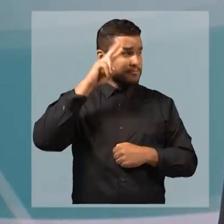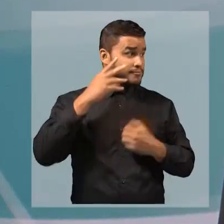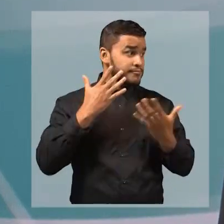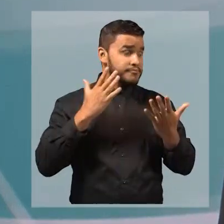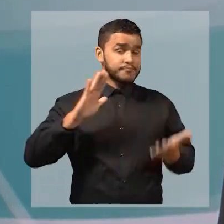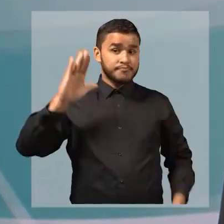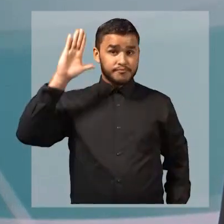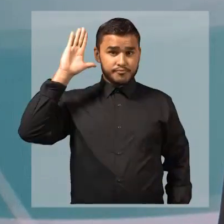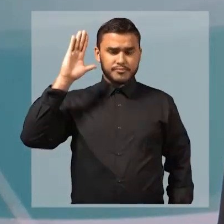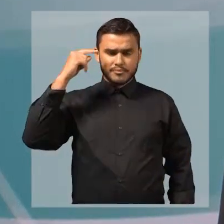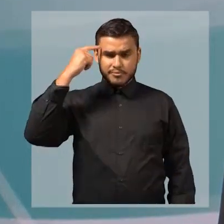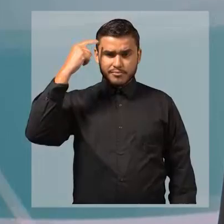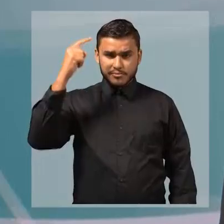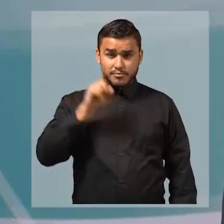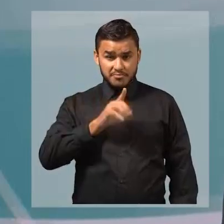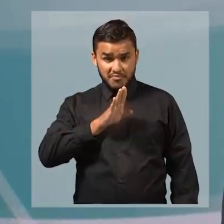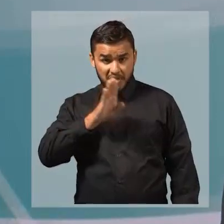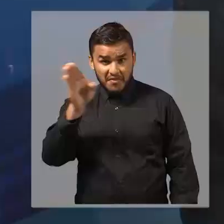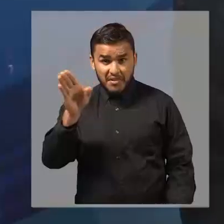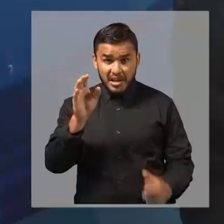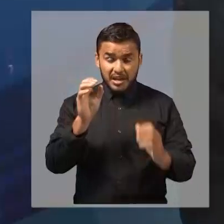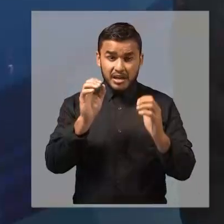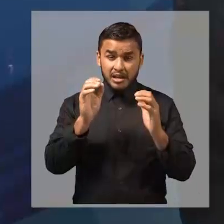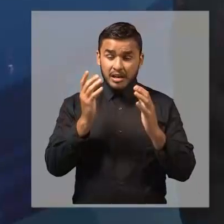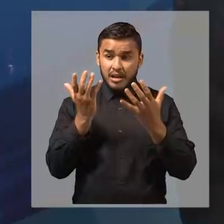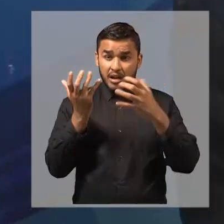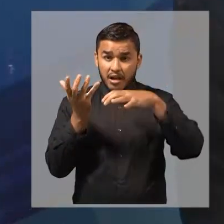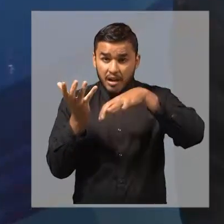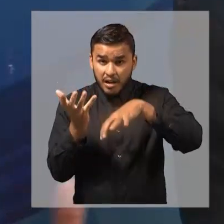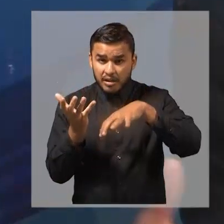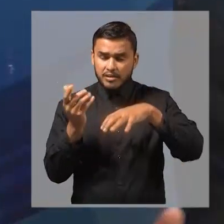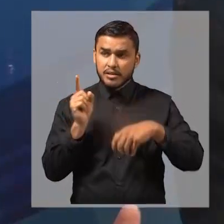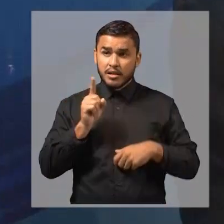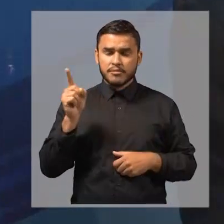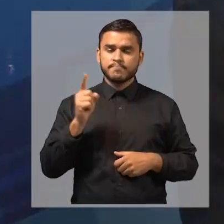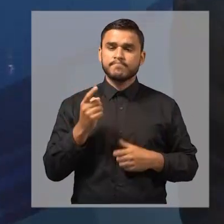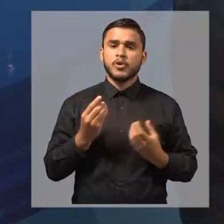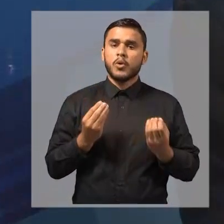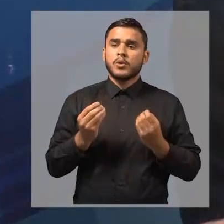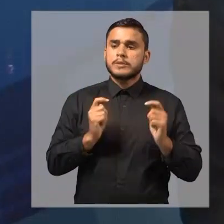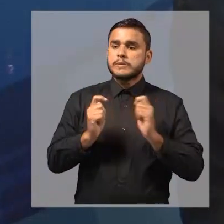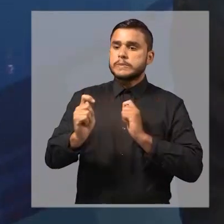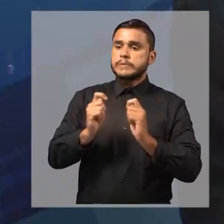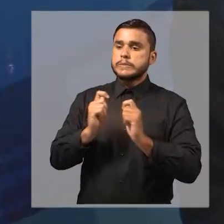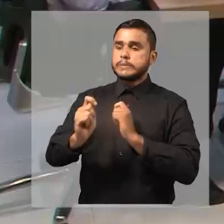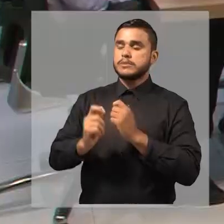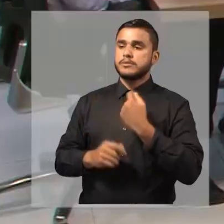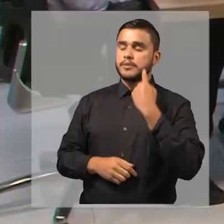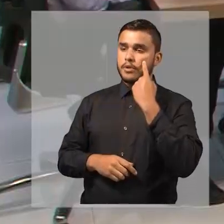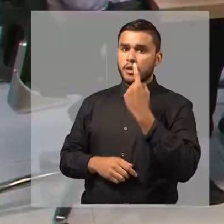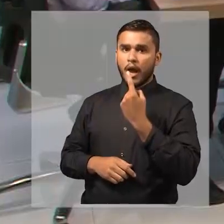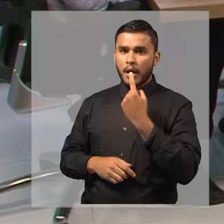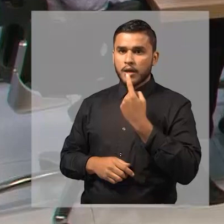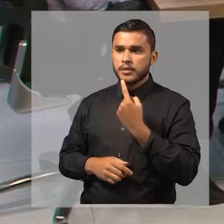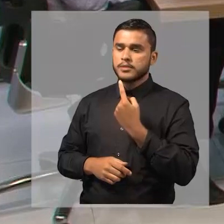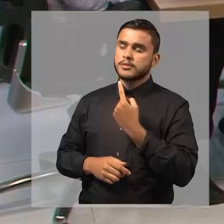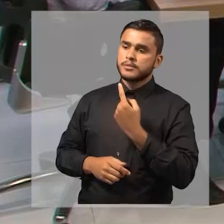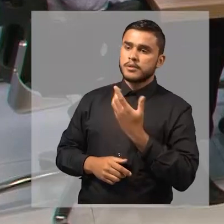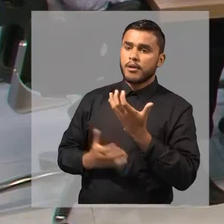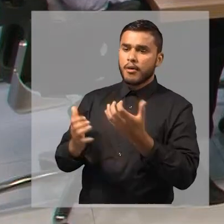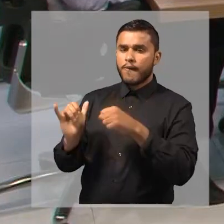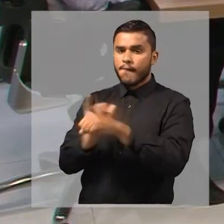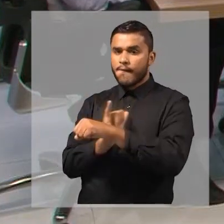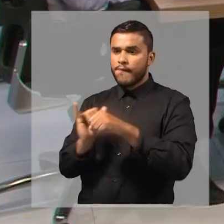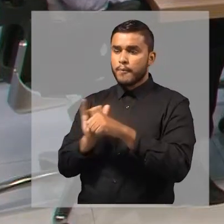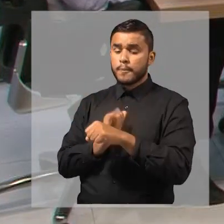para a Câmara e para o Congresso e não ter como ele negociar, porque não são negociatas. Os caras